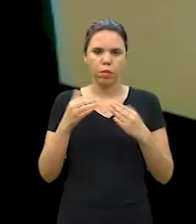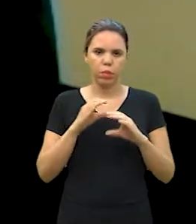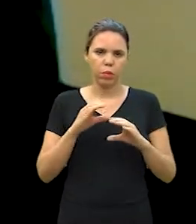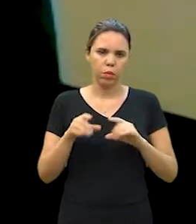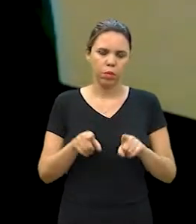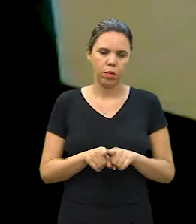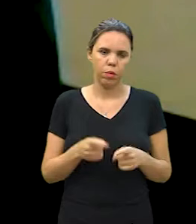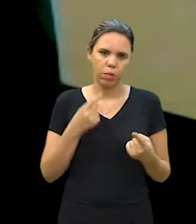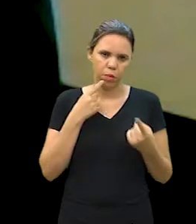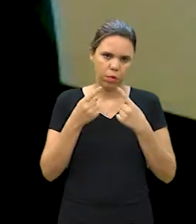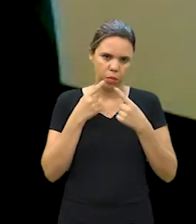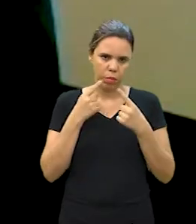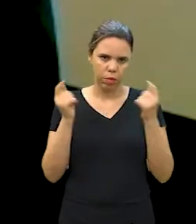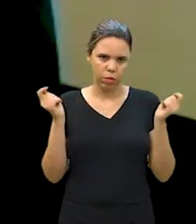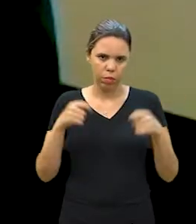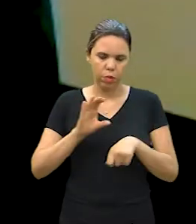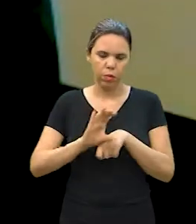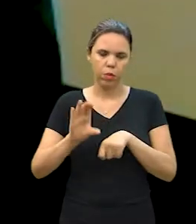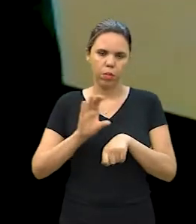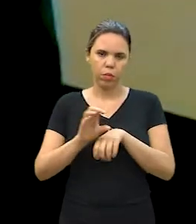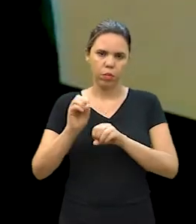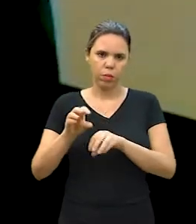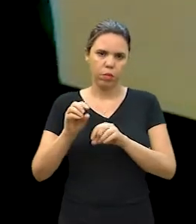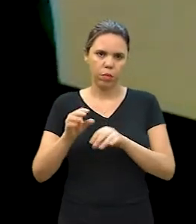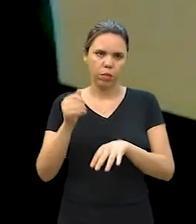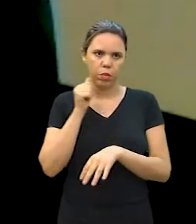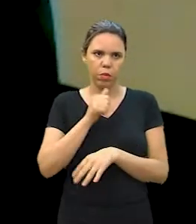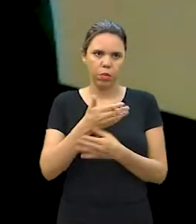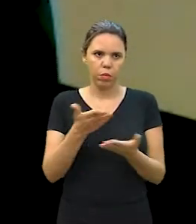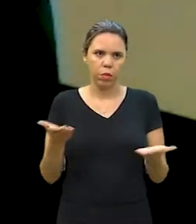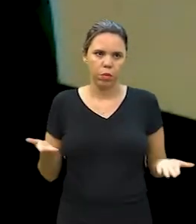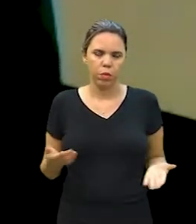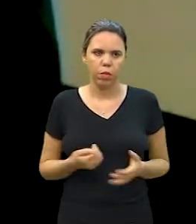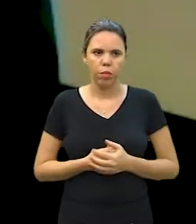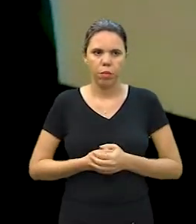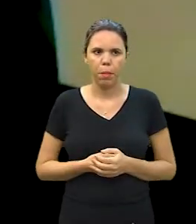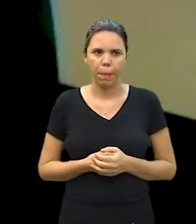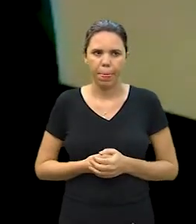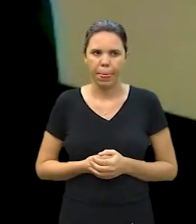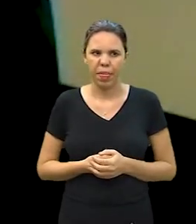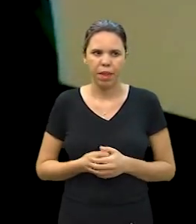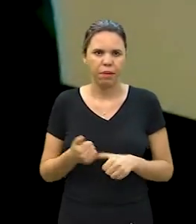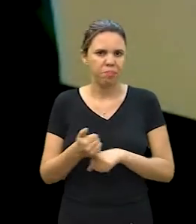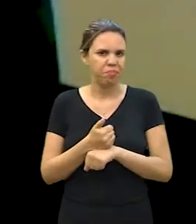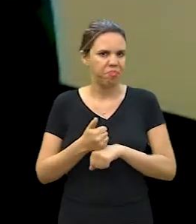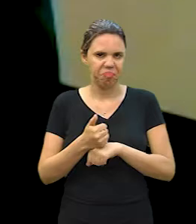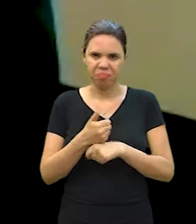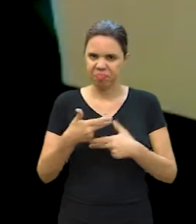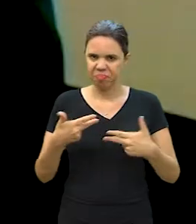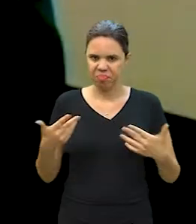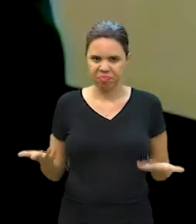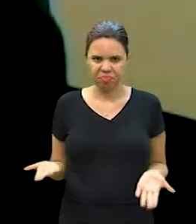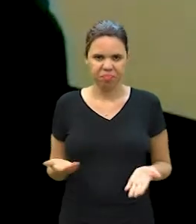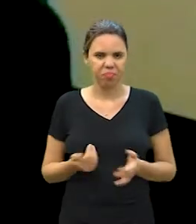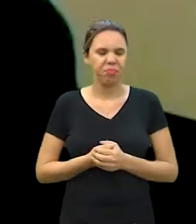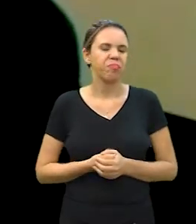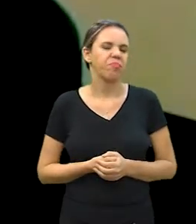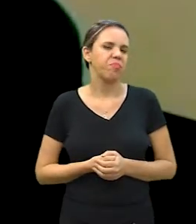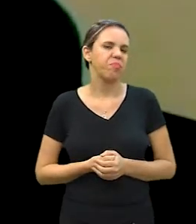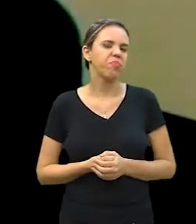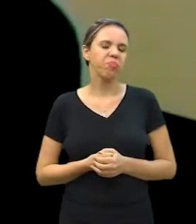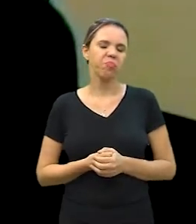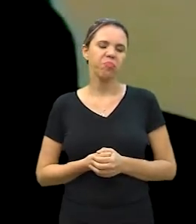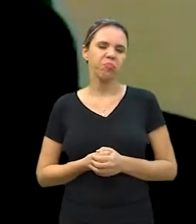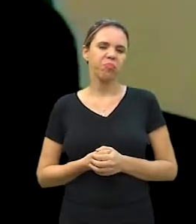e elas possam também ser capacitadas, enfim, para profissões